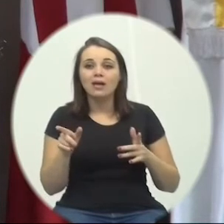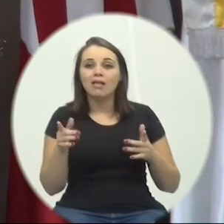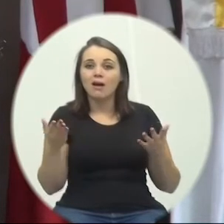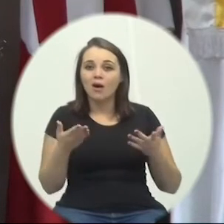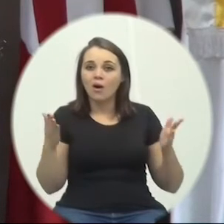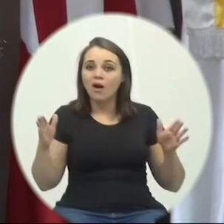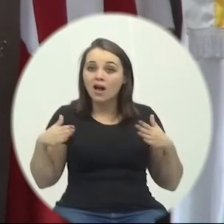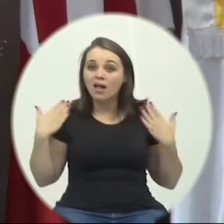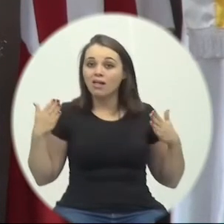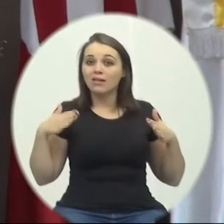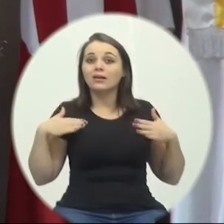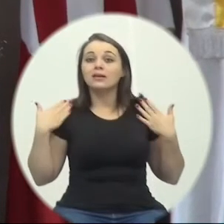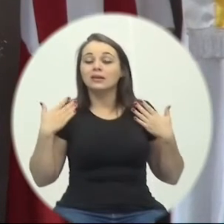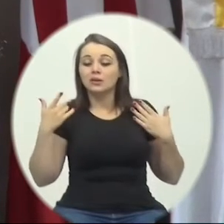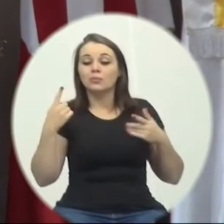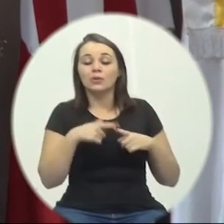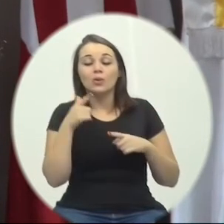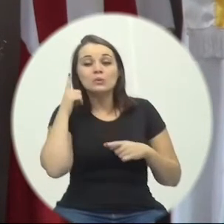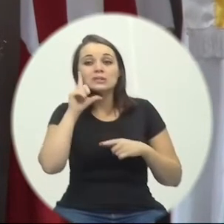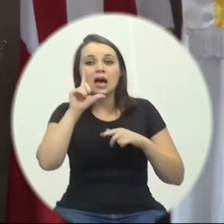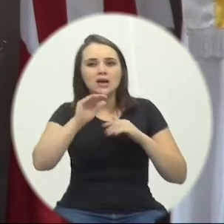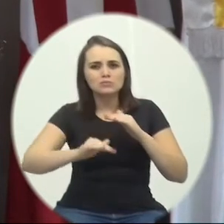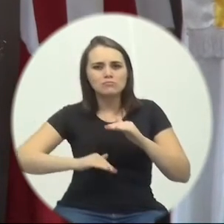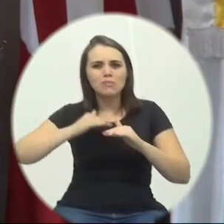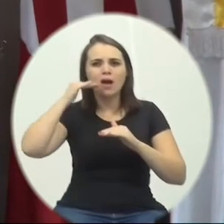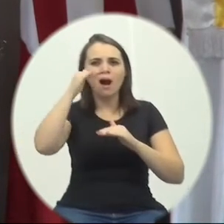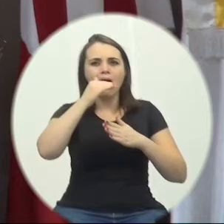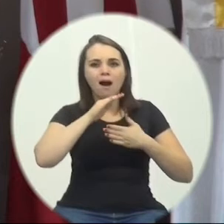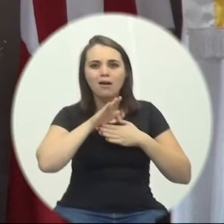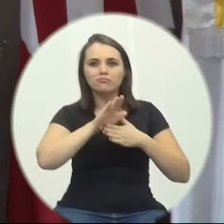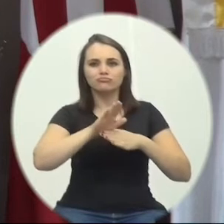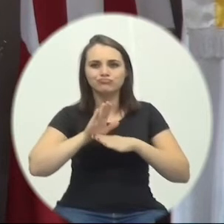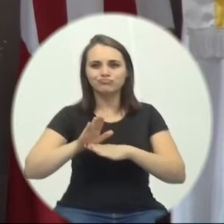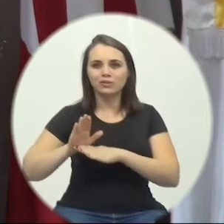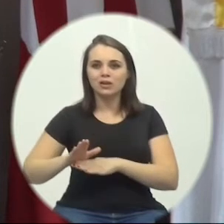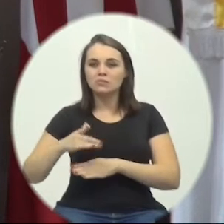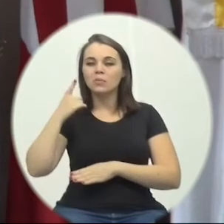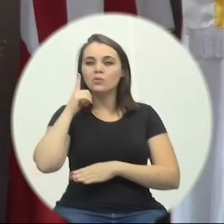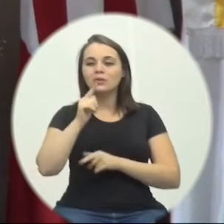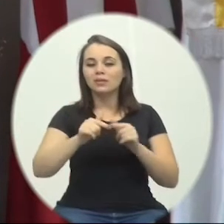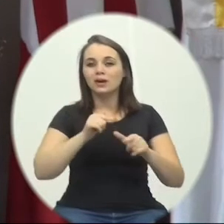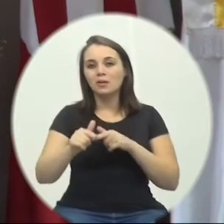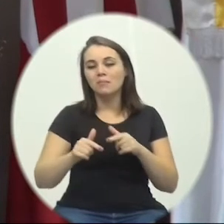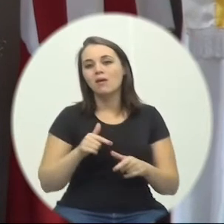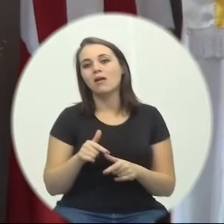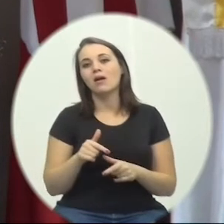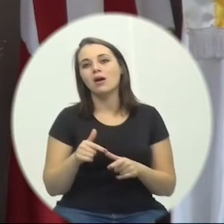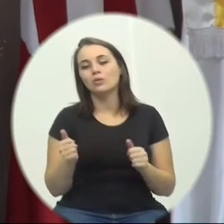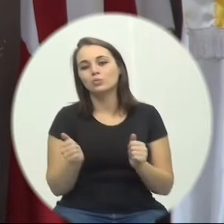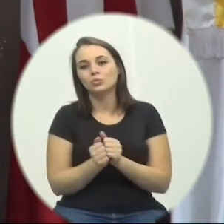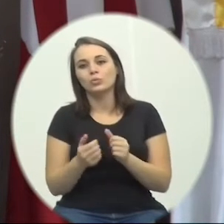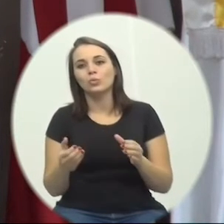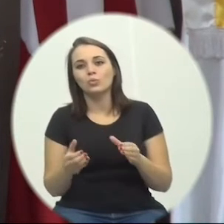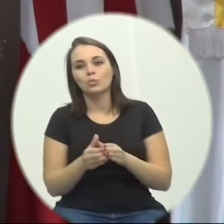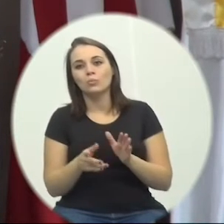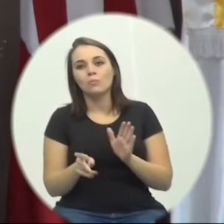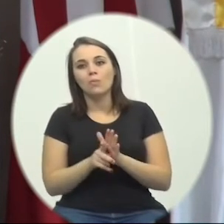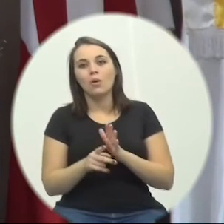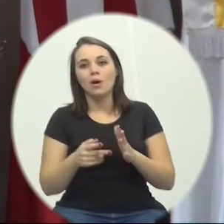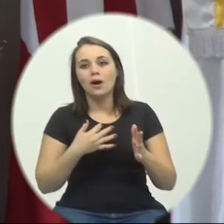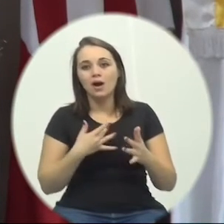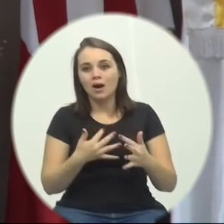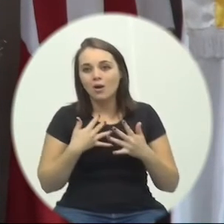com que vem superando isso, vem contribuindo e vem trabalhando muito forte através do grupo de autismo e